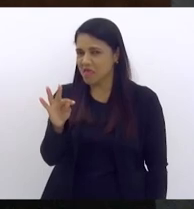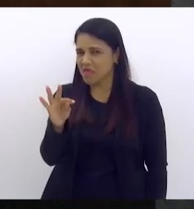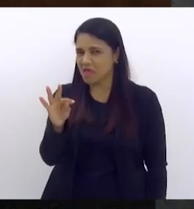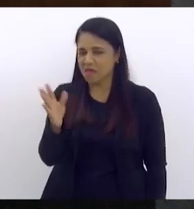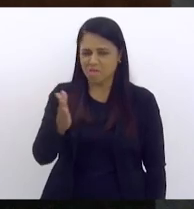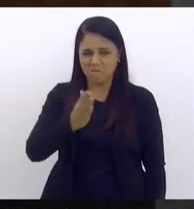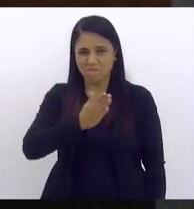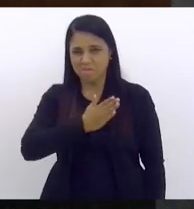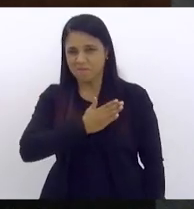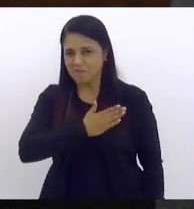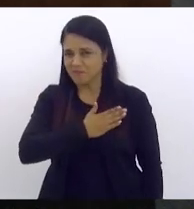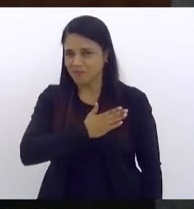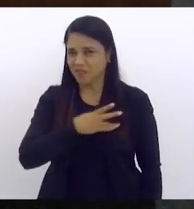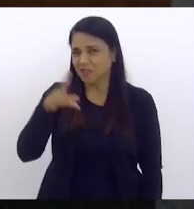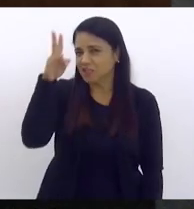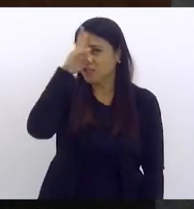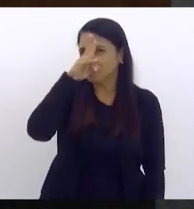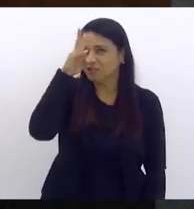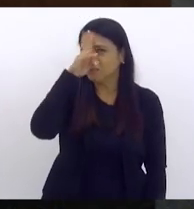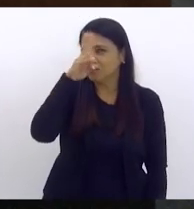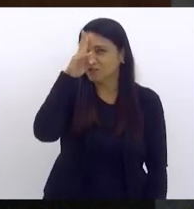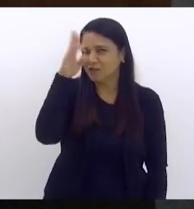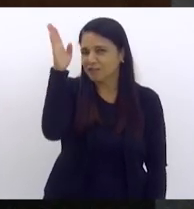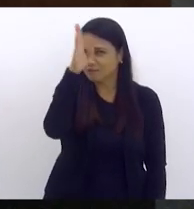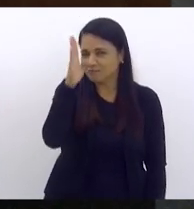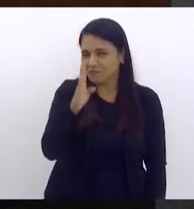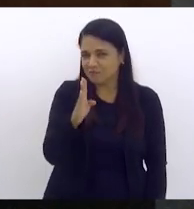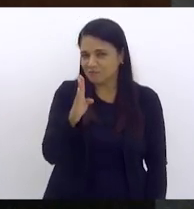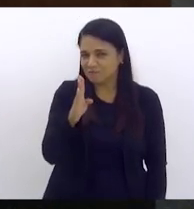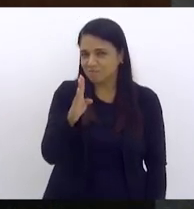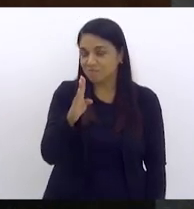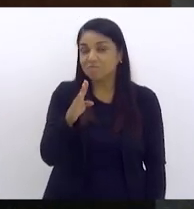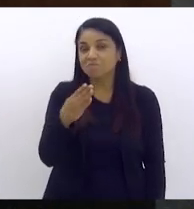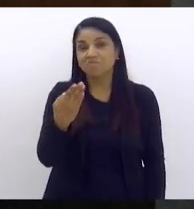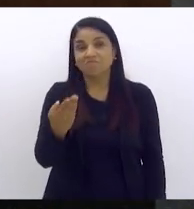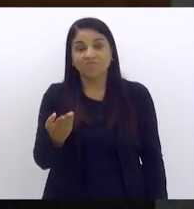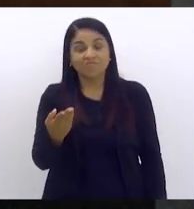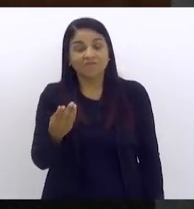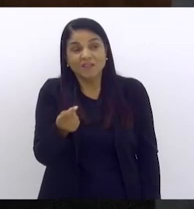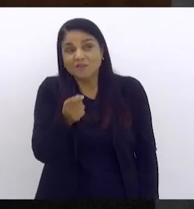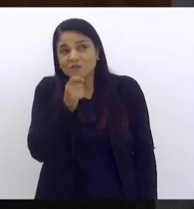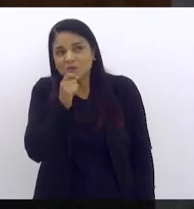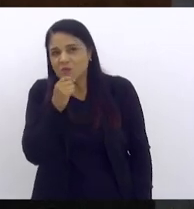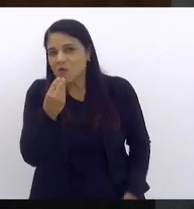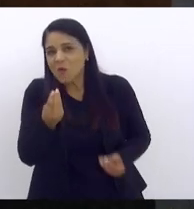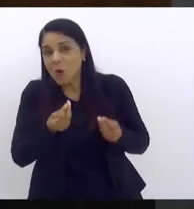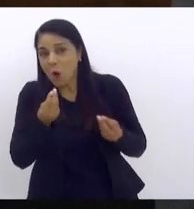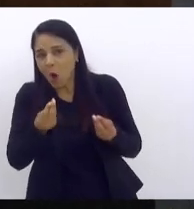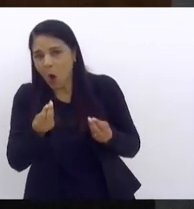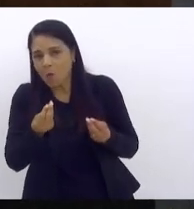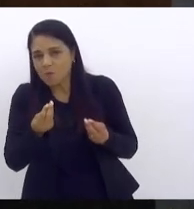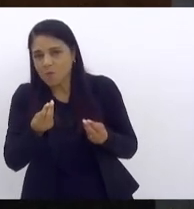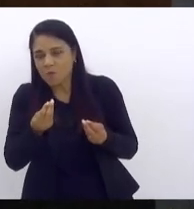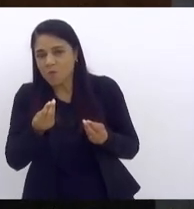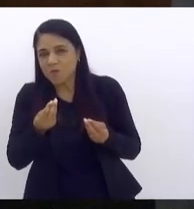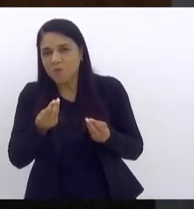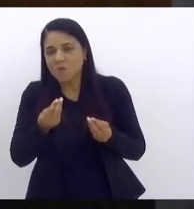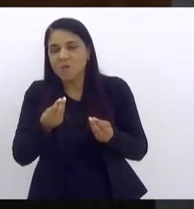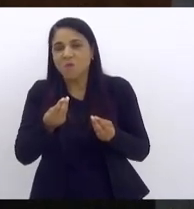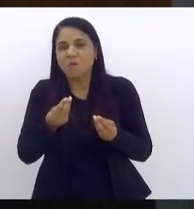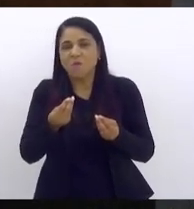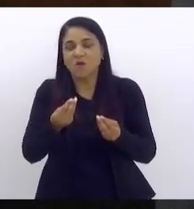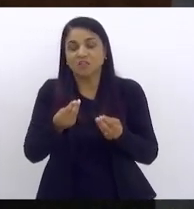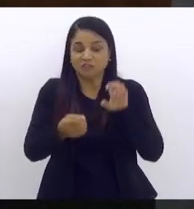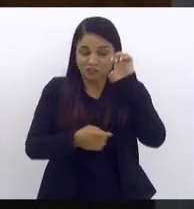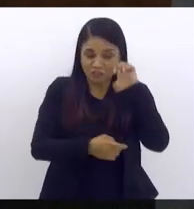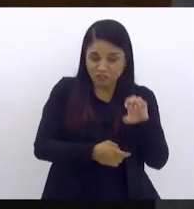patriota da história do nosso Brasil, porque não tem como você ser um militante de esquerda, ser amigo